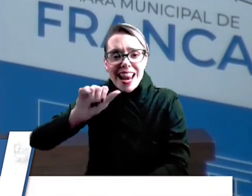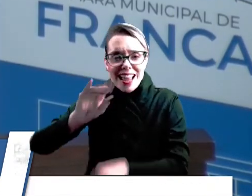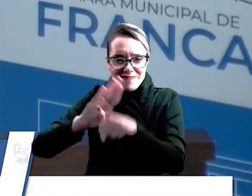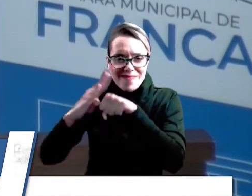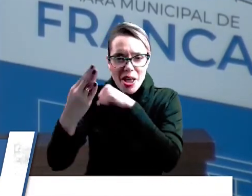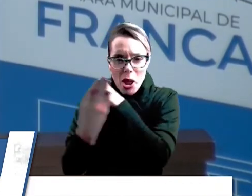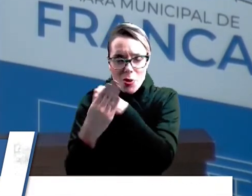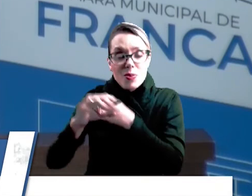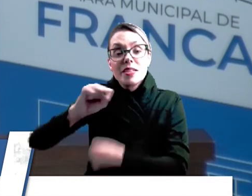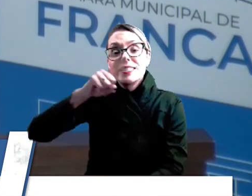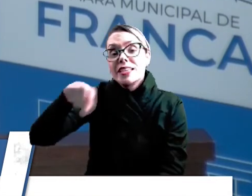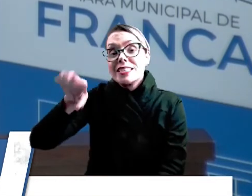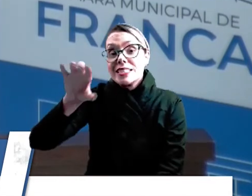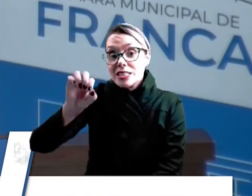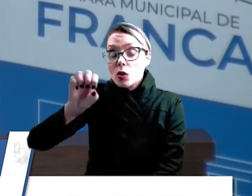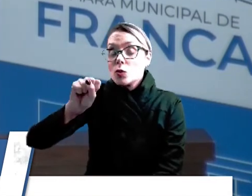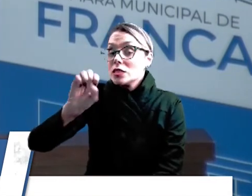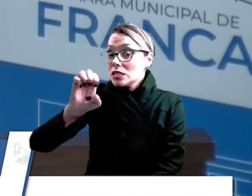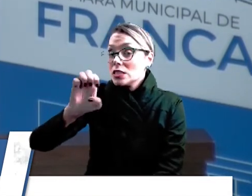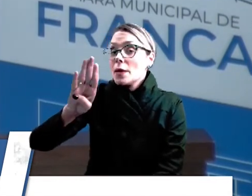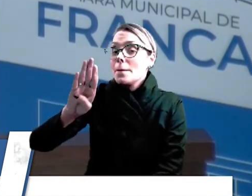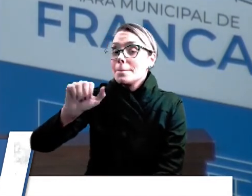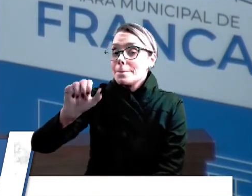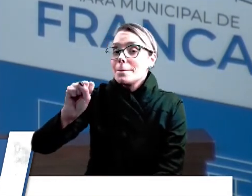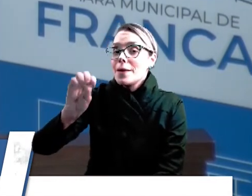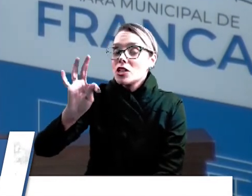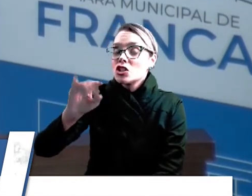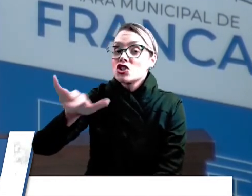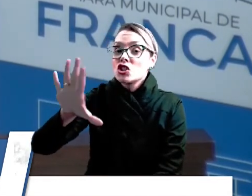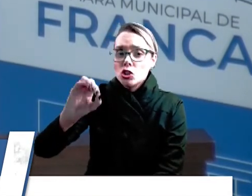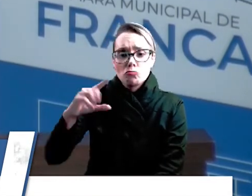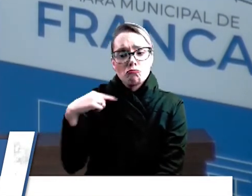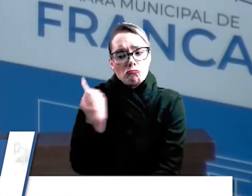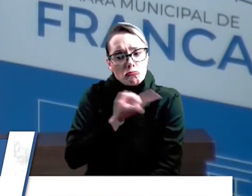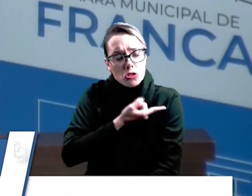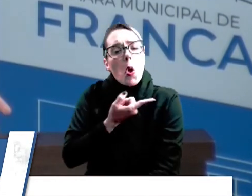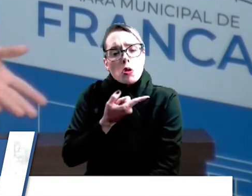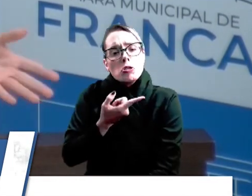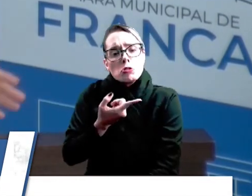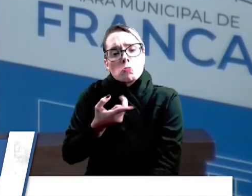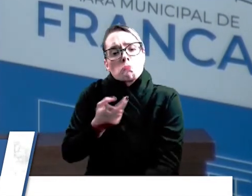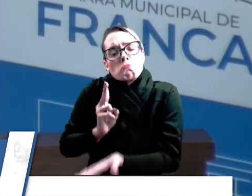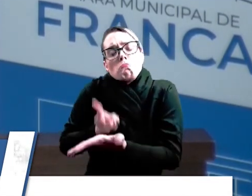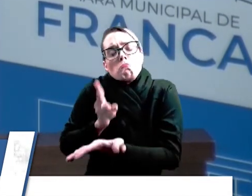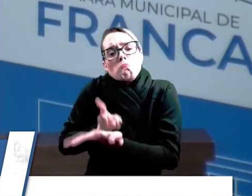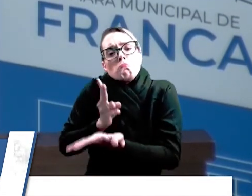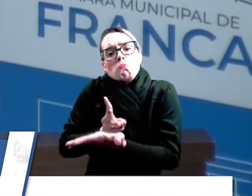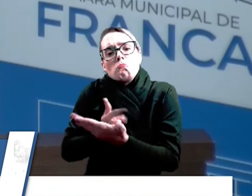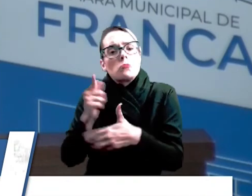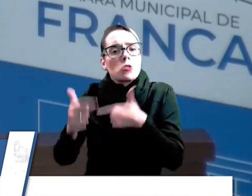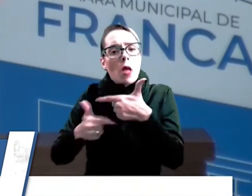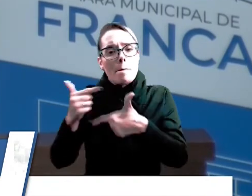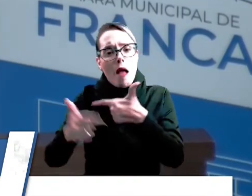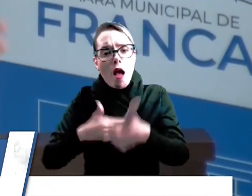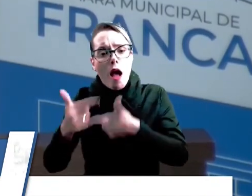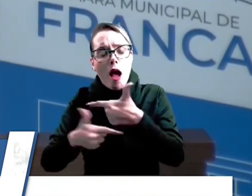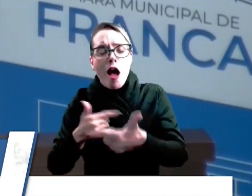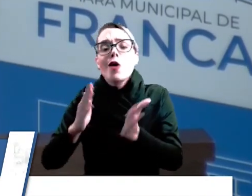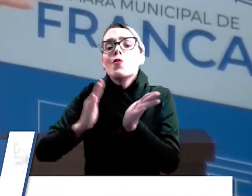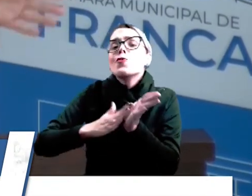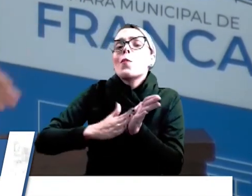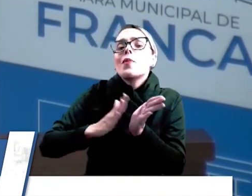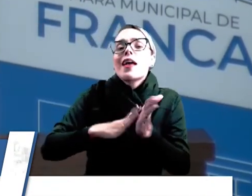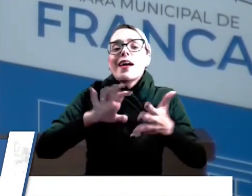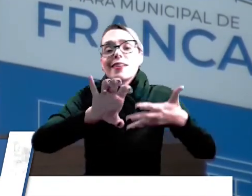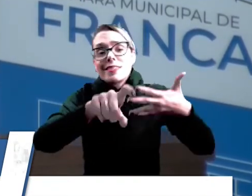nosso dever. Eu de cobrar aqui o executivo para fazer o mais breve possível e o executivo na medida do